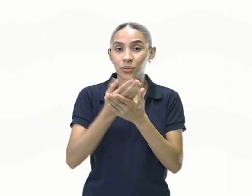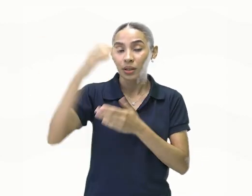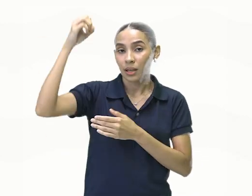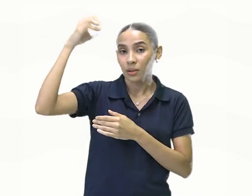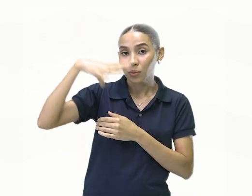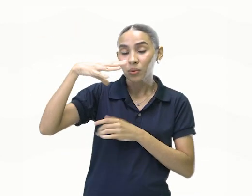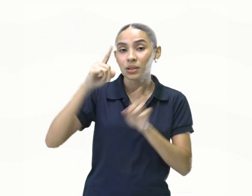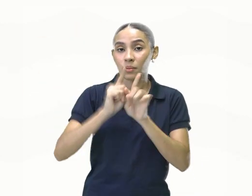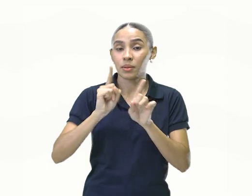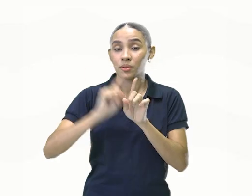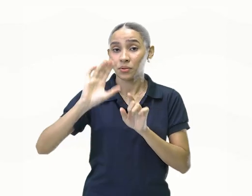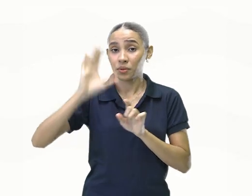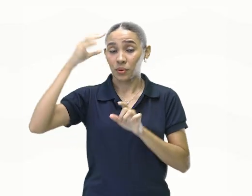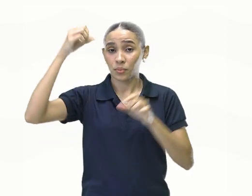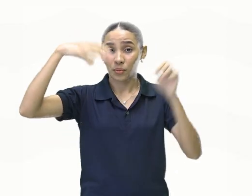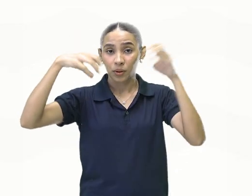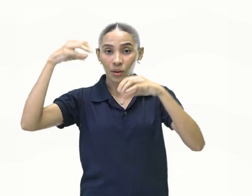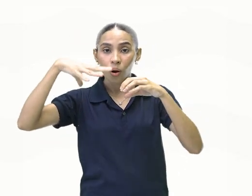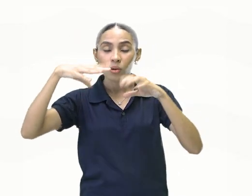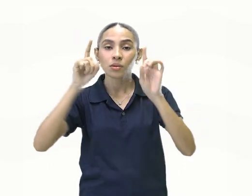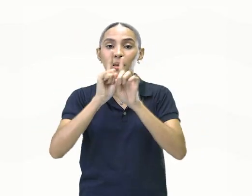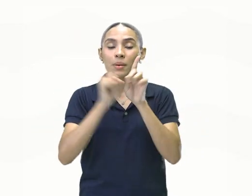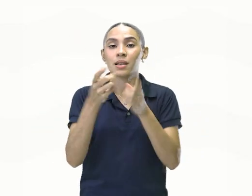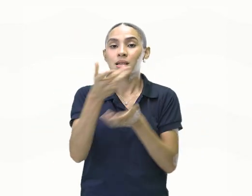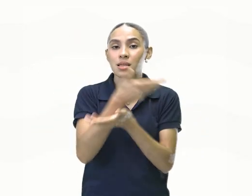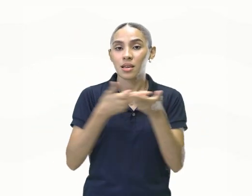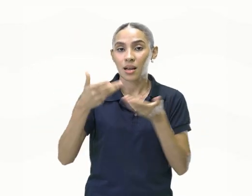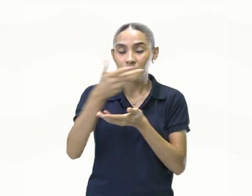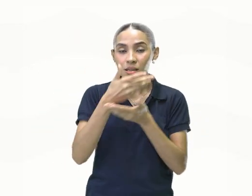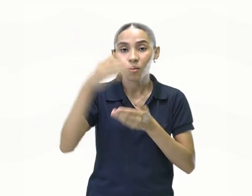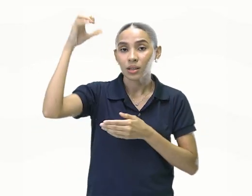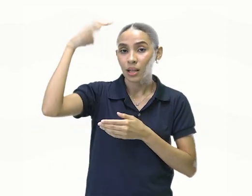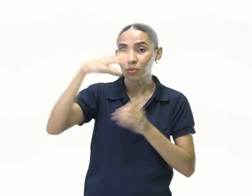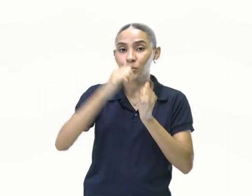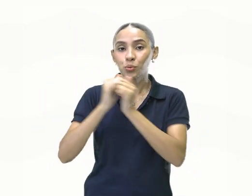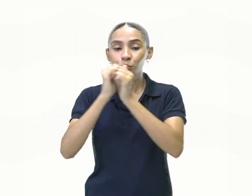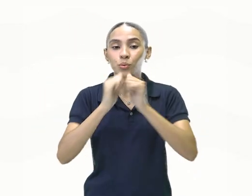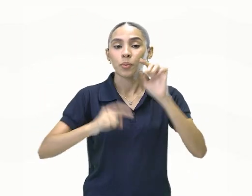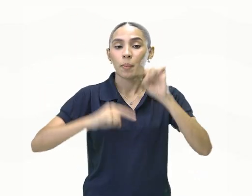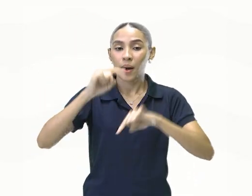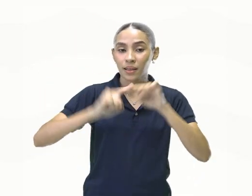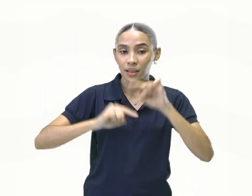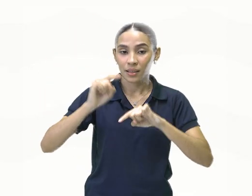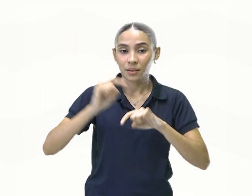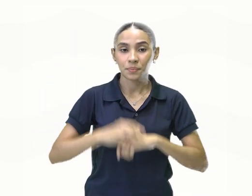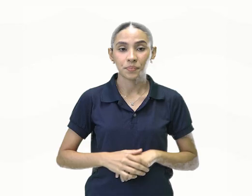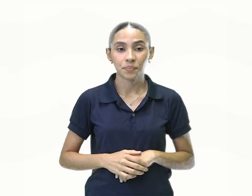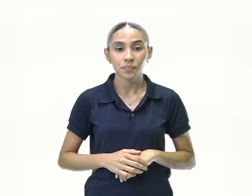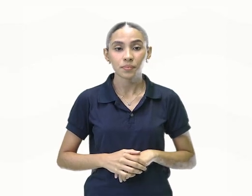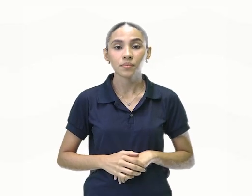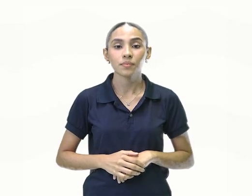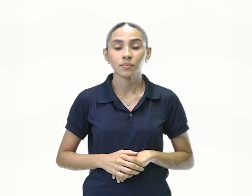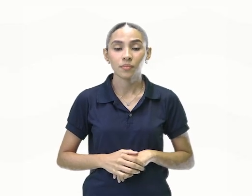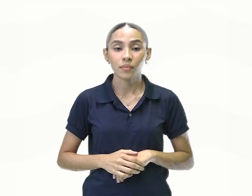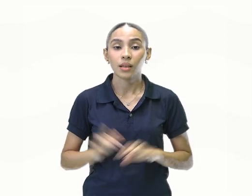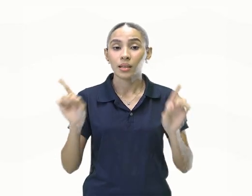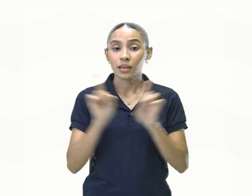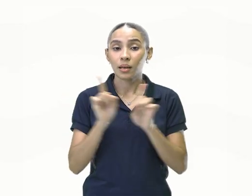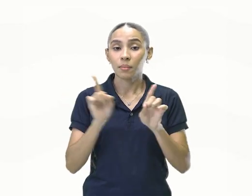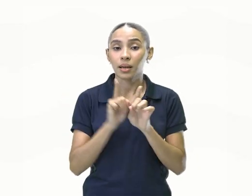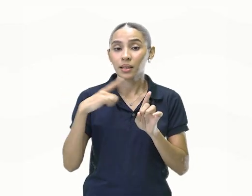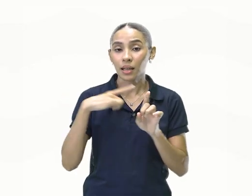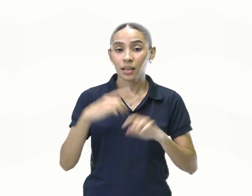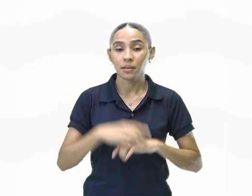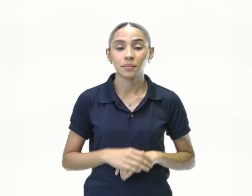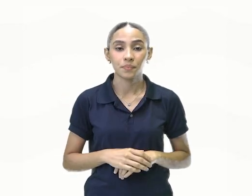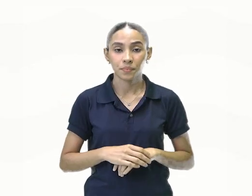que estuda a luz, os fenômenos luminosos e a interação da luz com a matéria. E